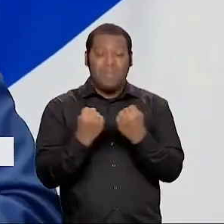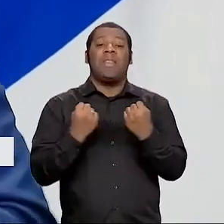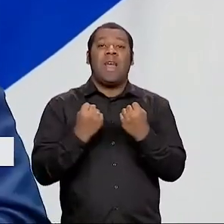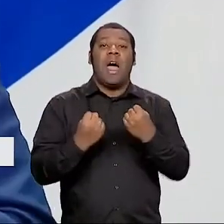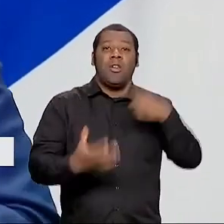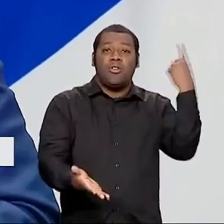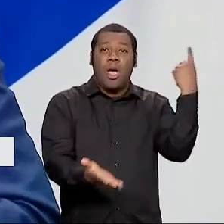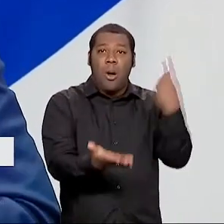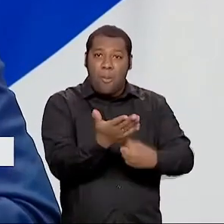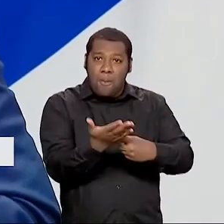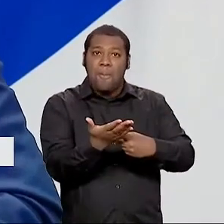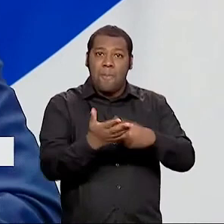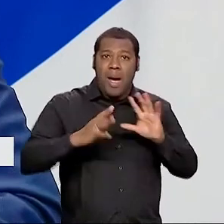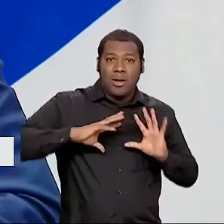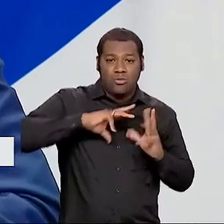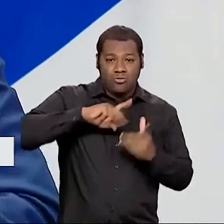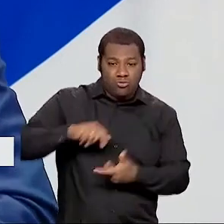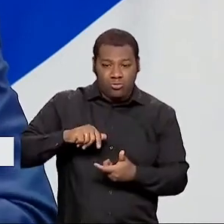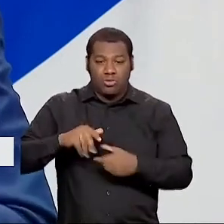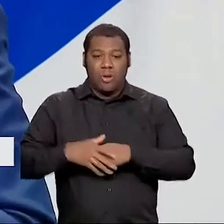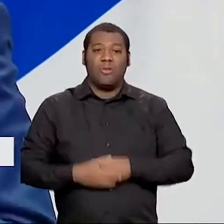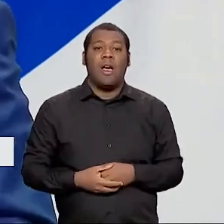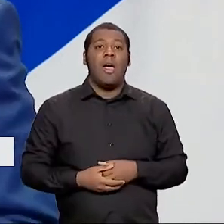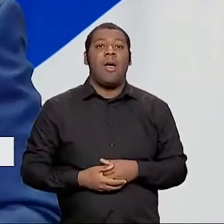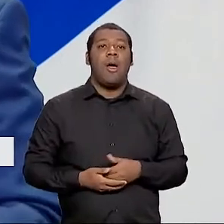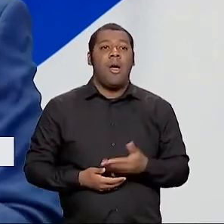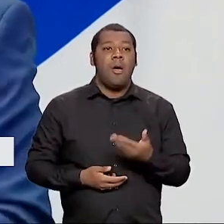na quinta-feira.